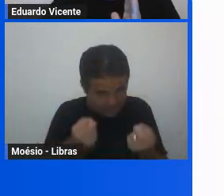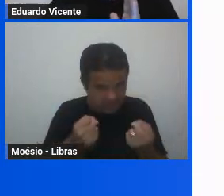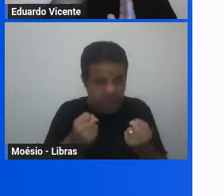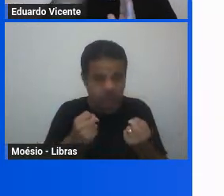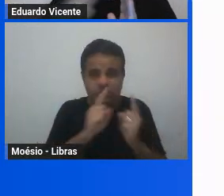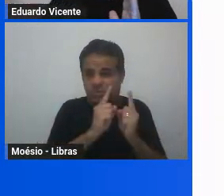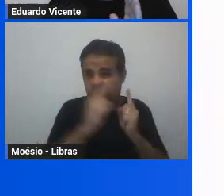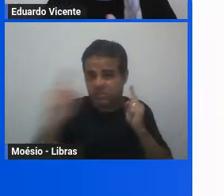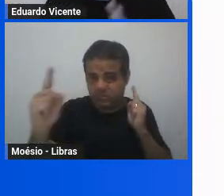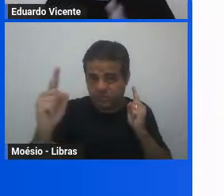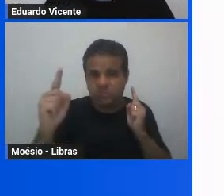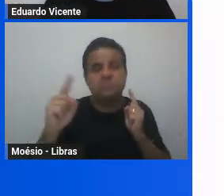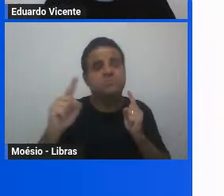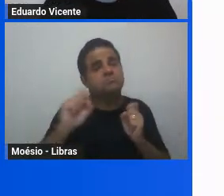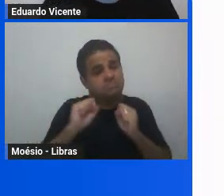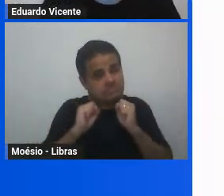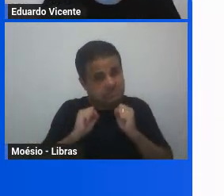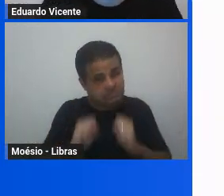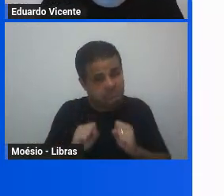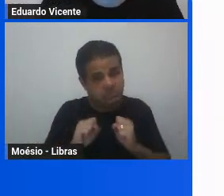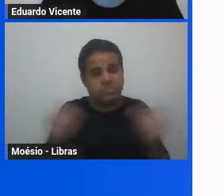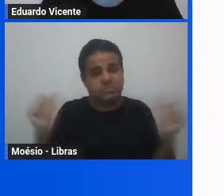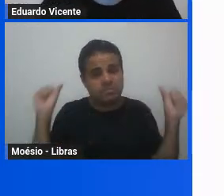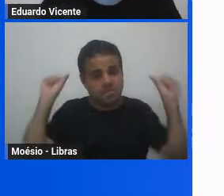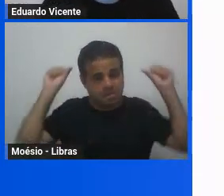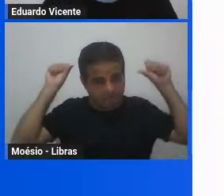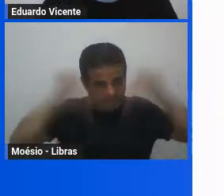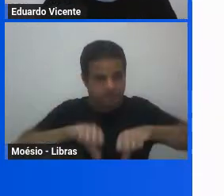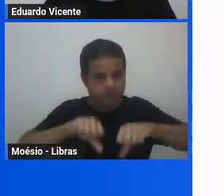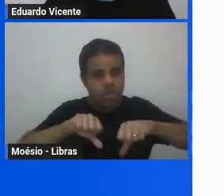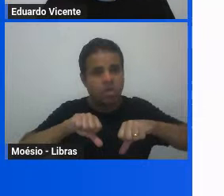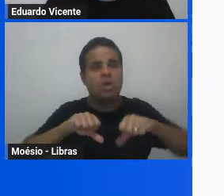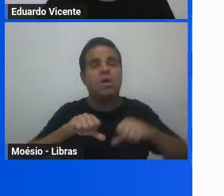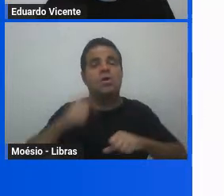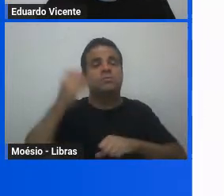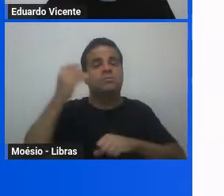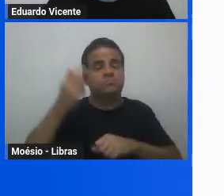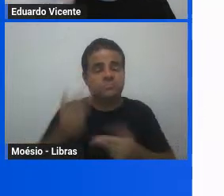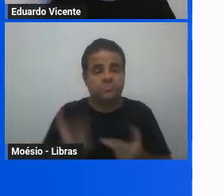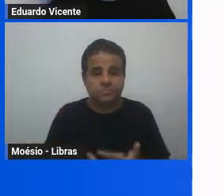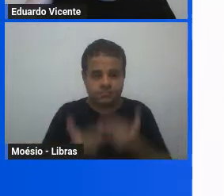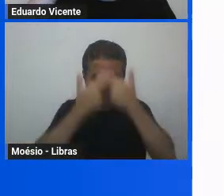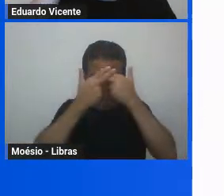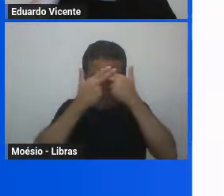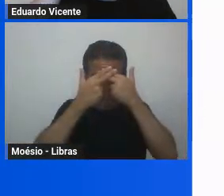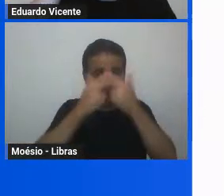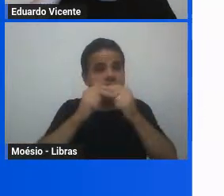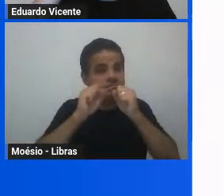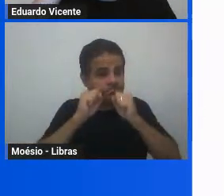distância pode acarretar aí um trauma, né? Seja